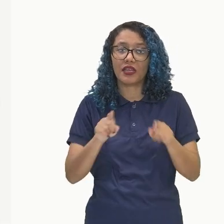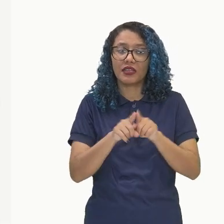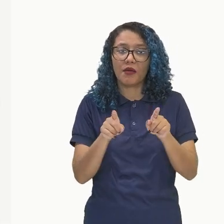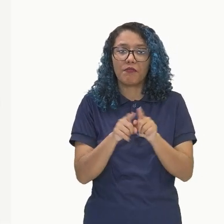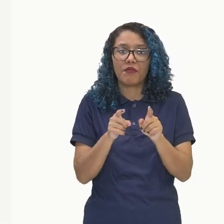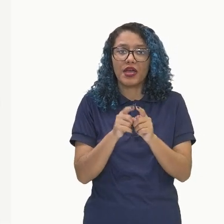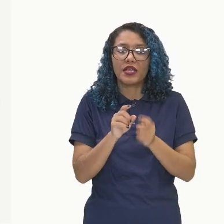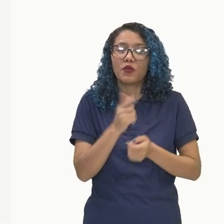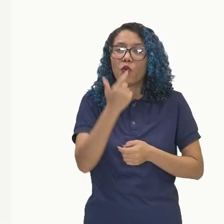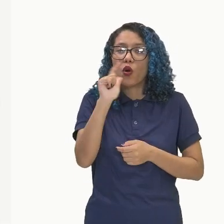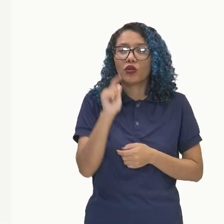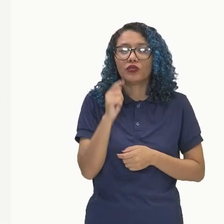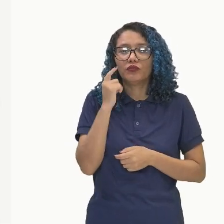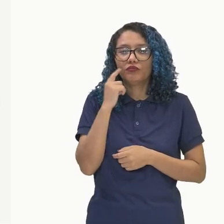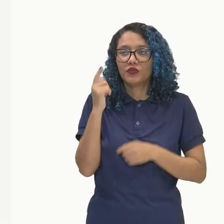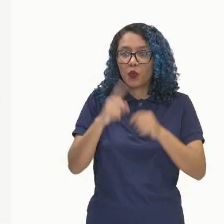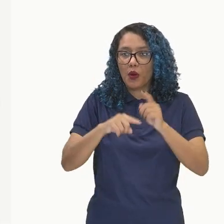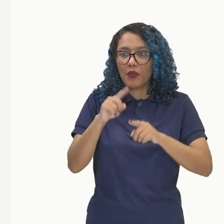voltímetro. Se